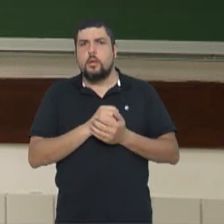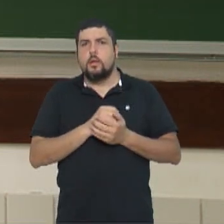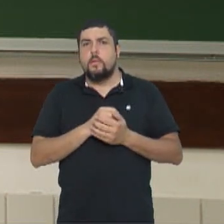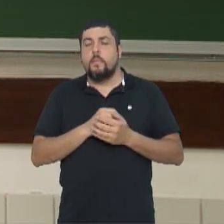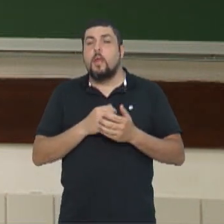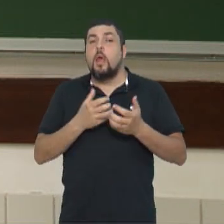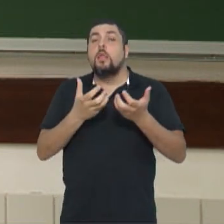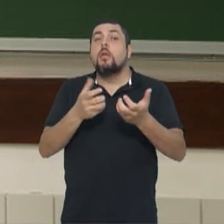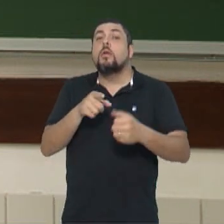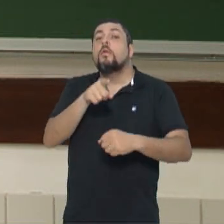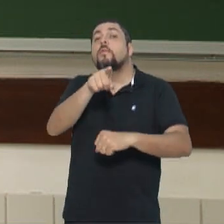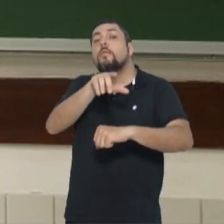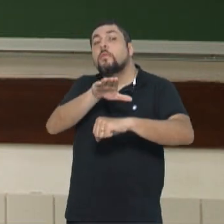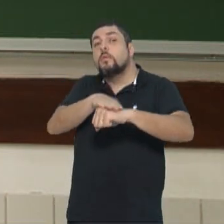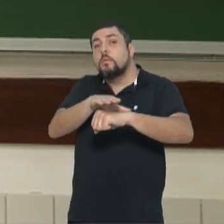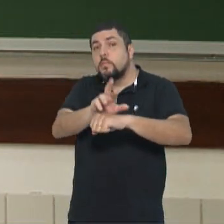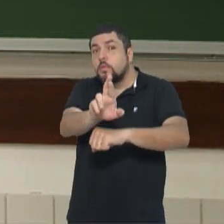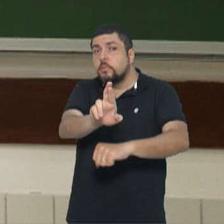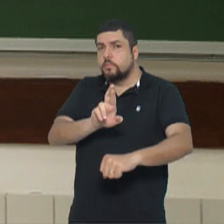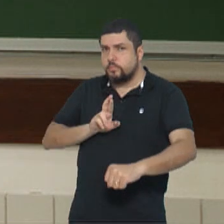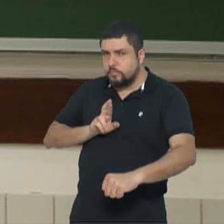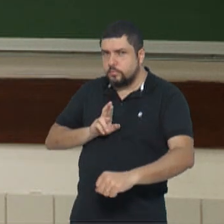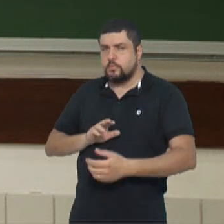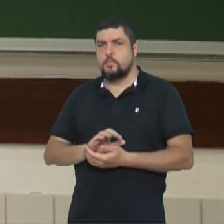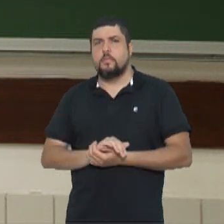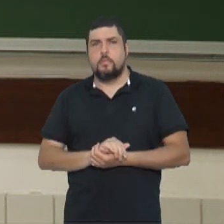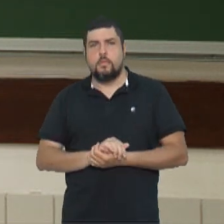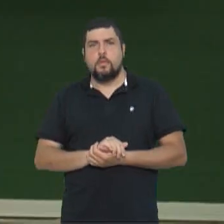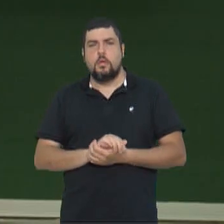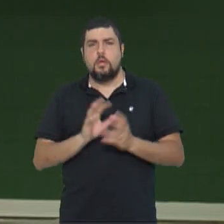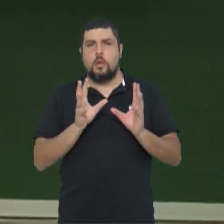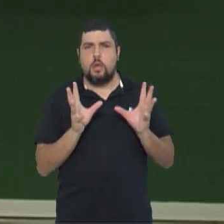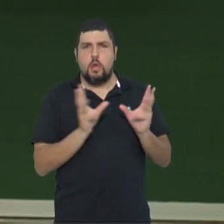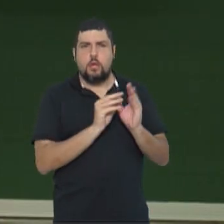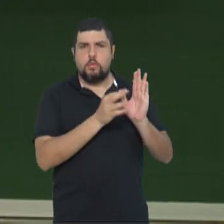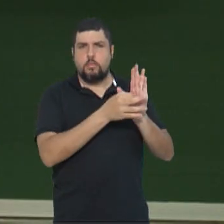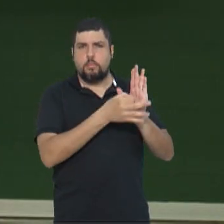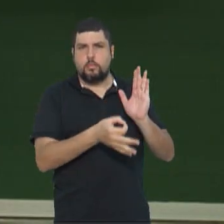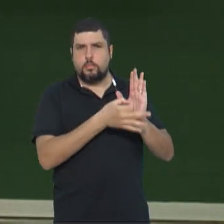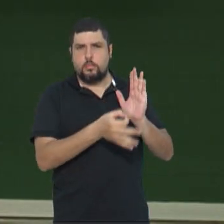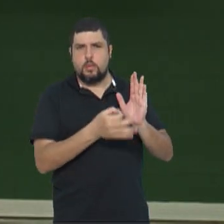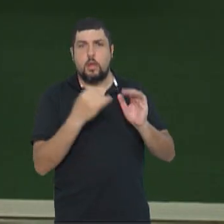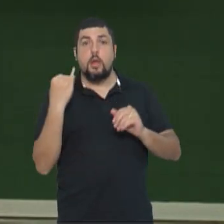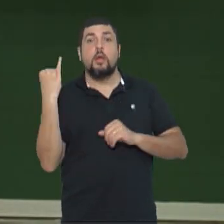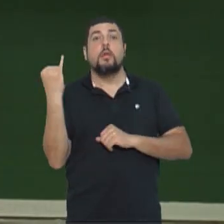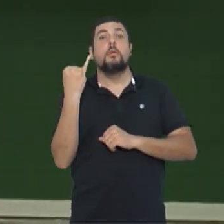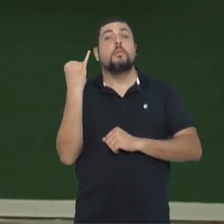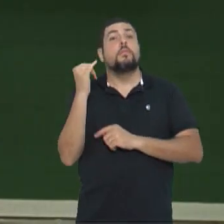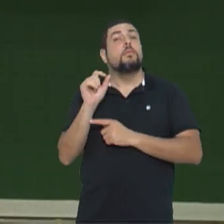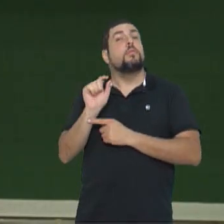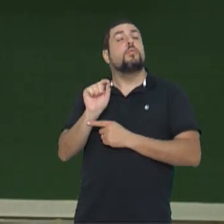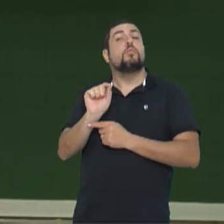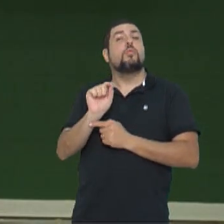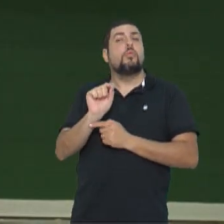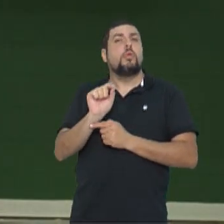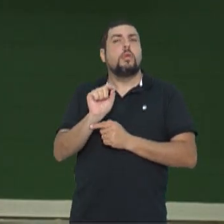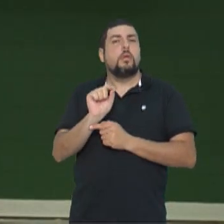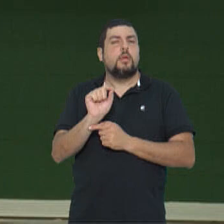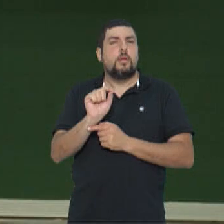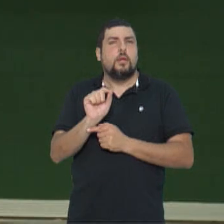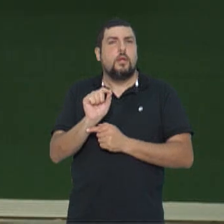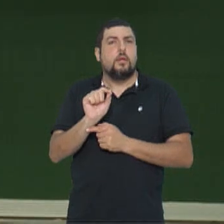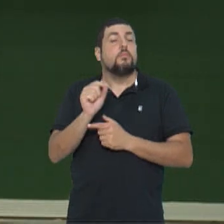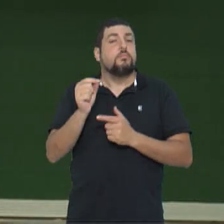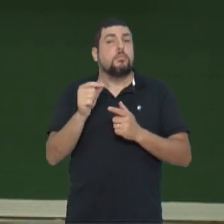me dê as suas respostas. Bom, para fazer uma resenha, você acha que é importante o quê? Liste